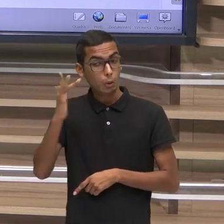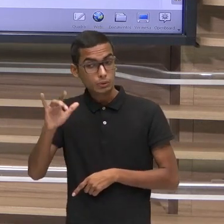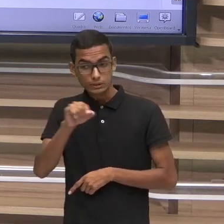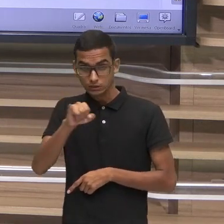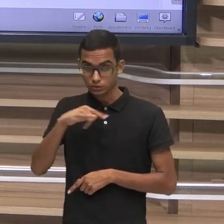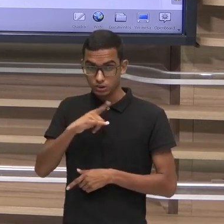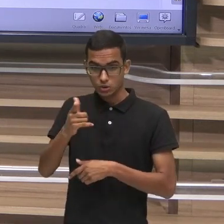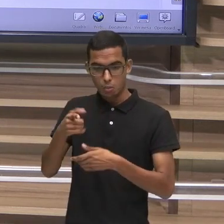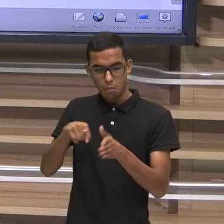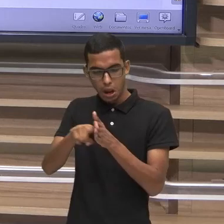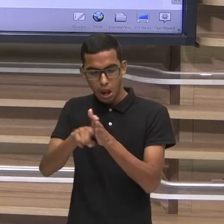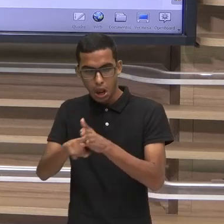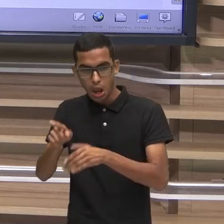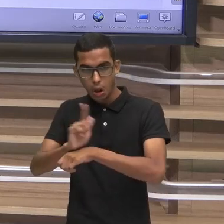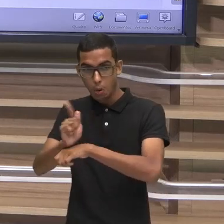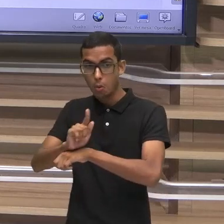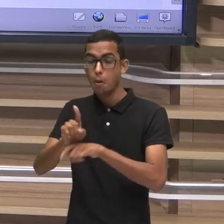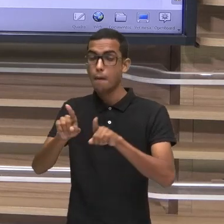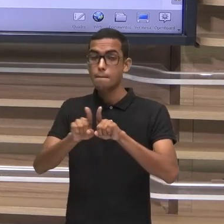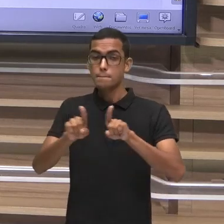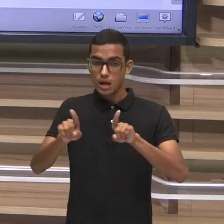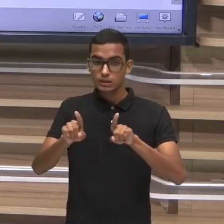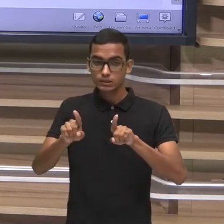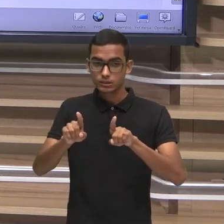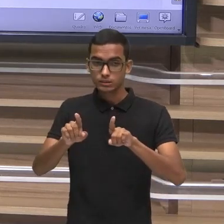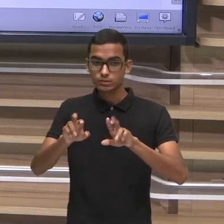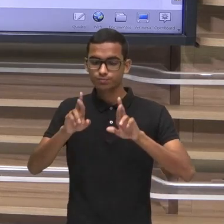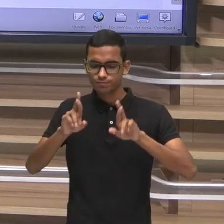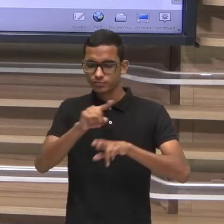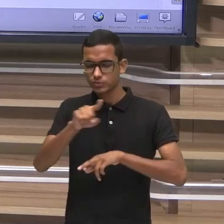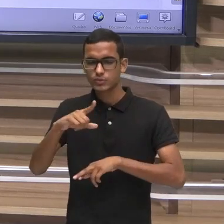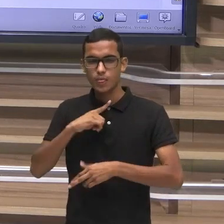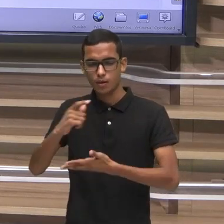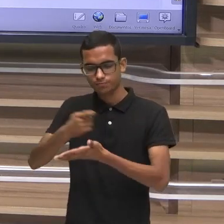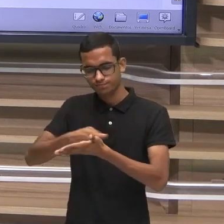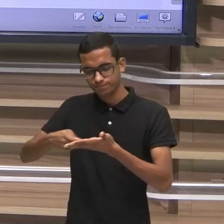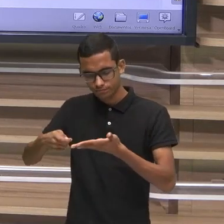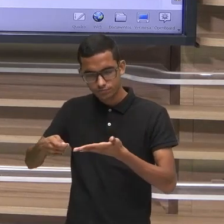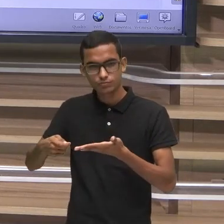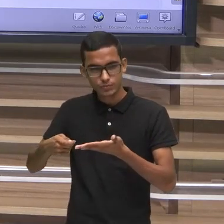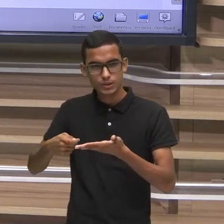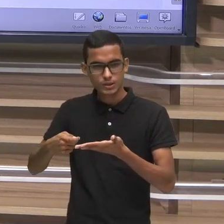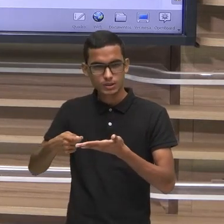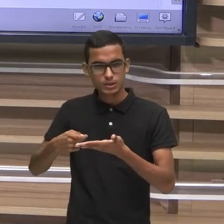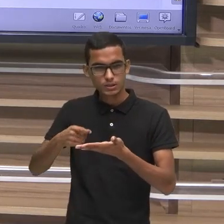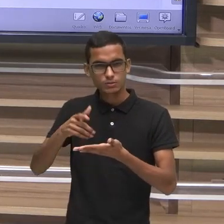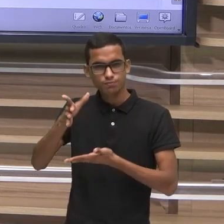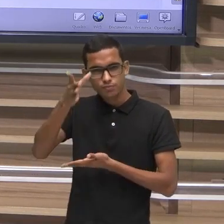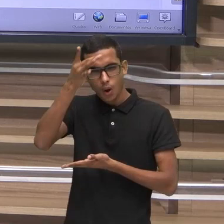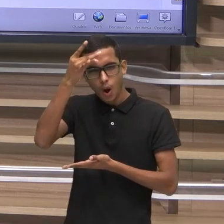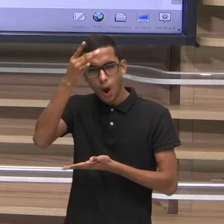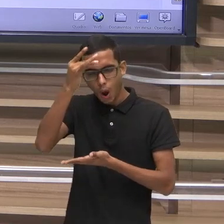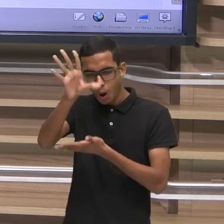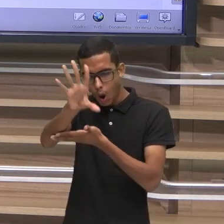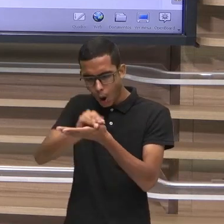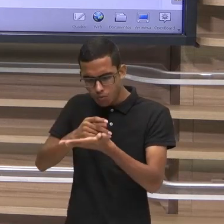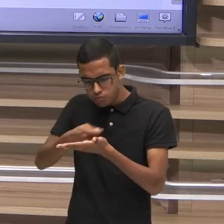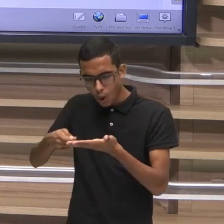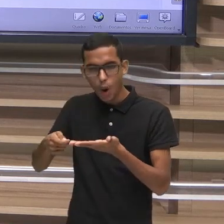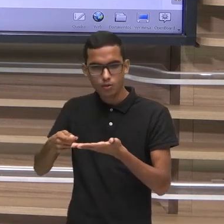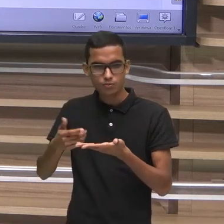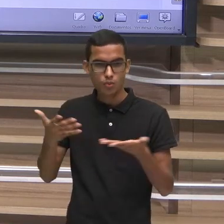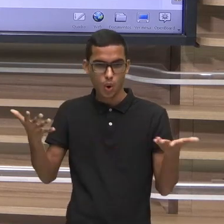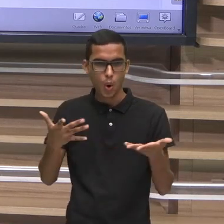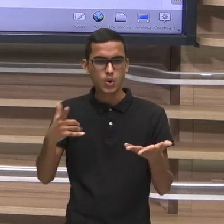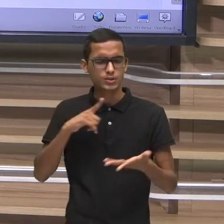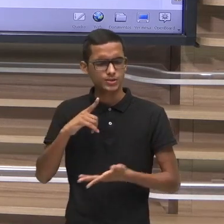estejam anotando todo o conteúdo, estejam aí guardando todas as informações, porque tá show de bola demais,